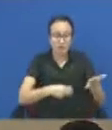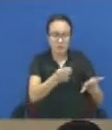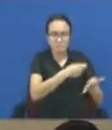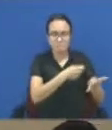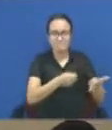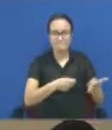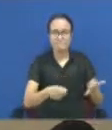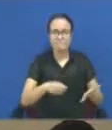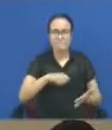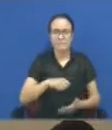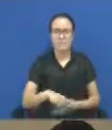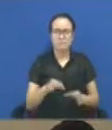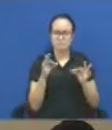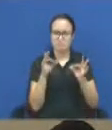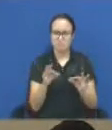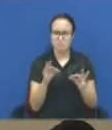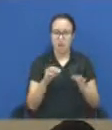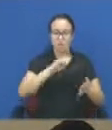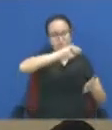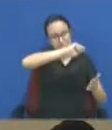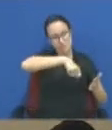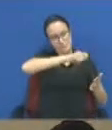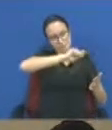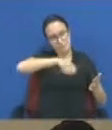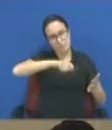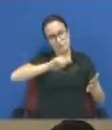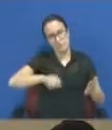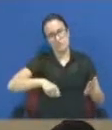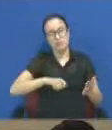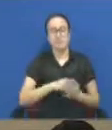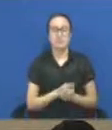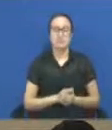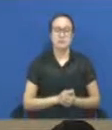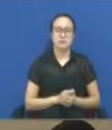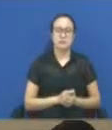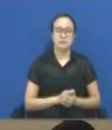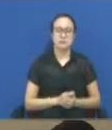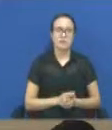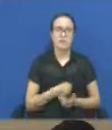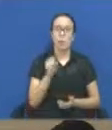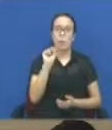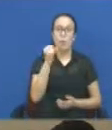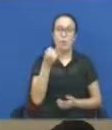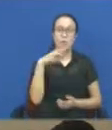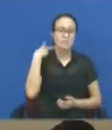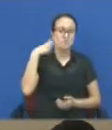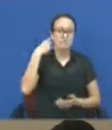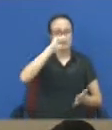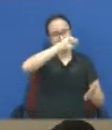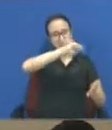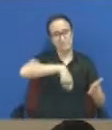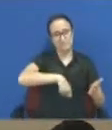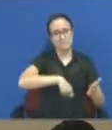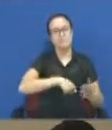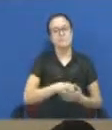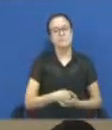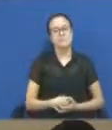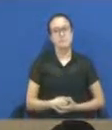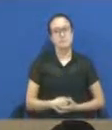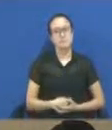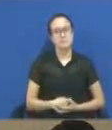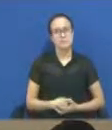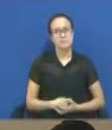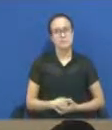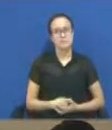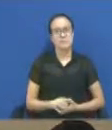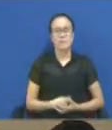1, 2, 3, 4, 5, 6, 7, 8 vereadores. Quando o quórum